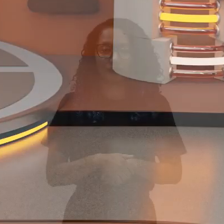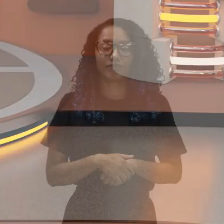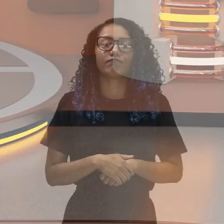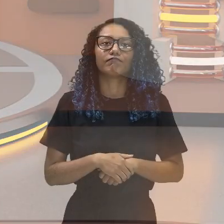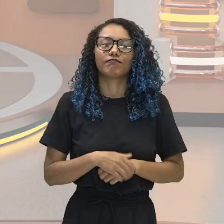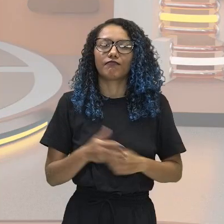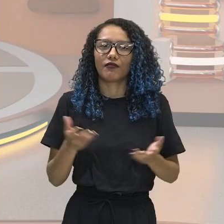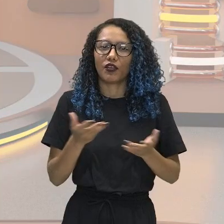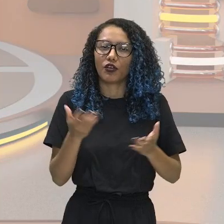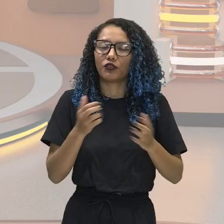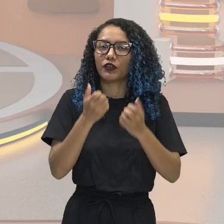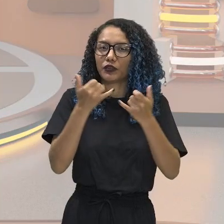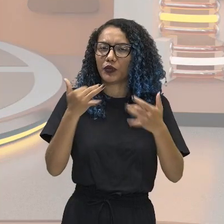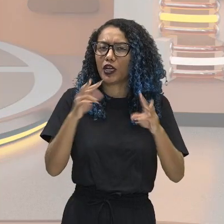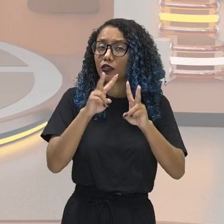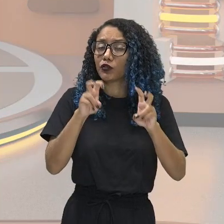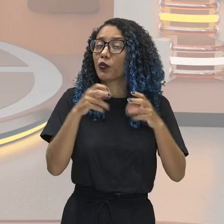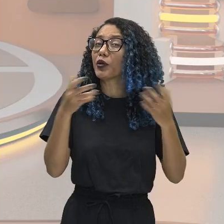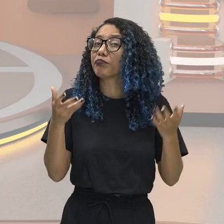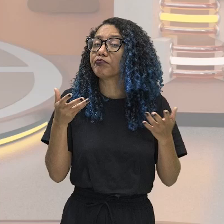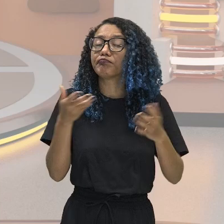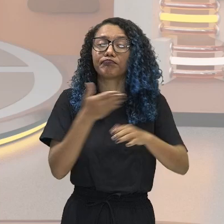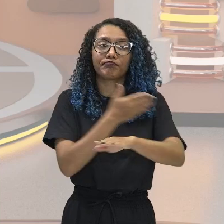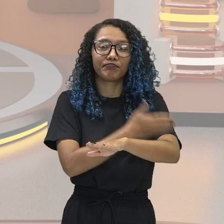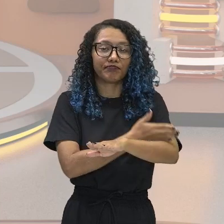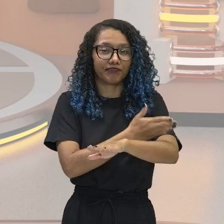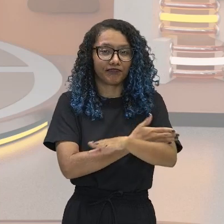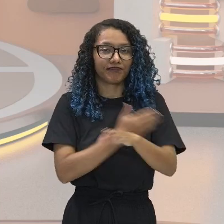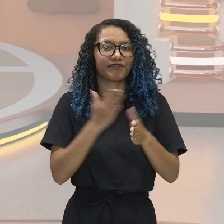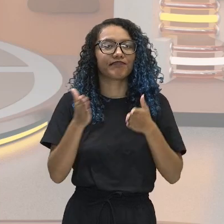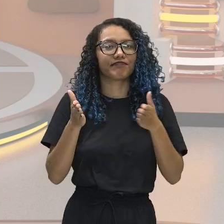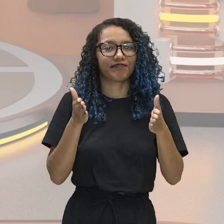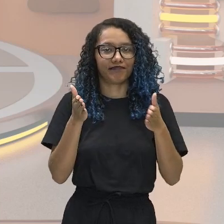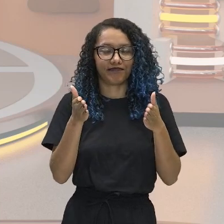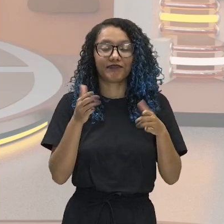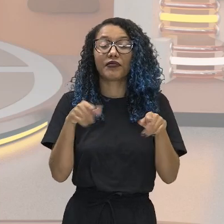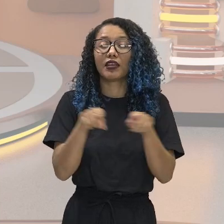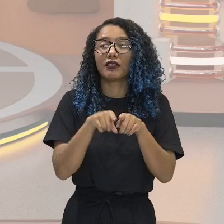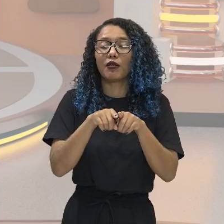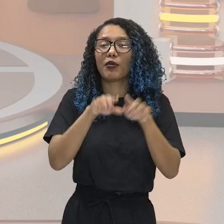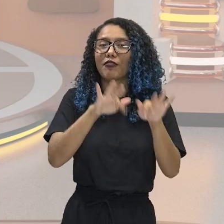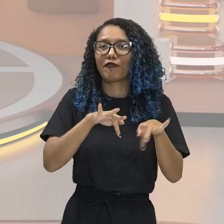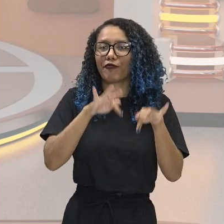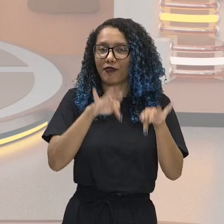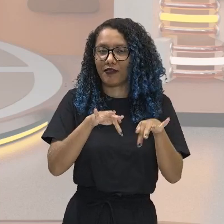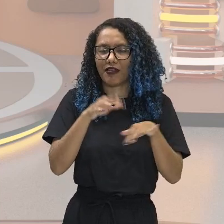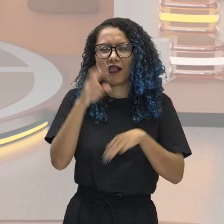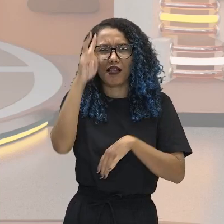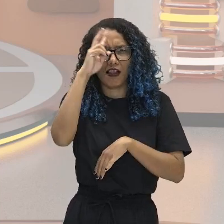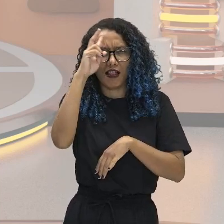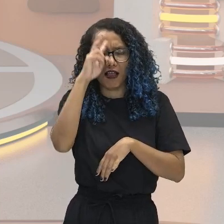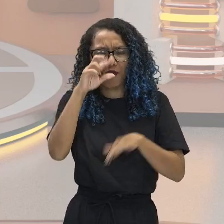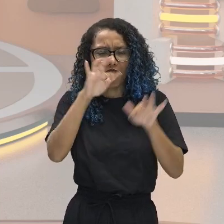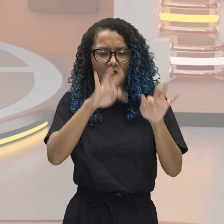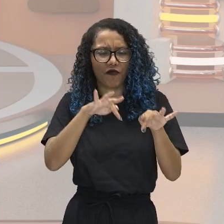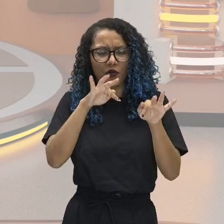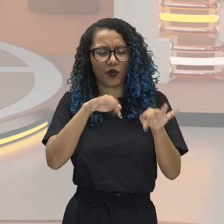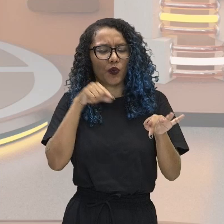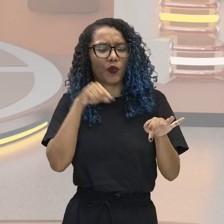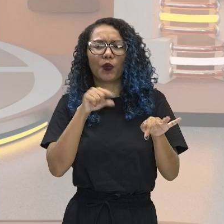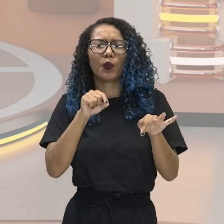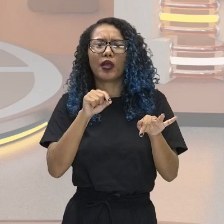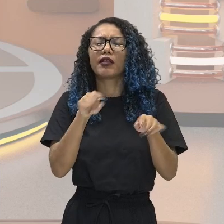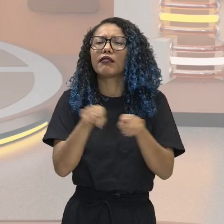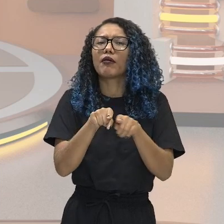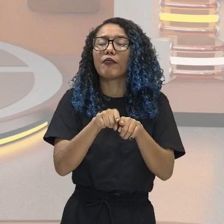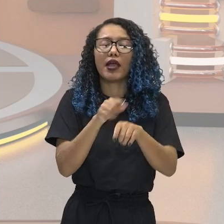Falaremos então sobre a Idade Média, o período medieval e também o feudalismo. Lembrando, quando a gente fala de feudalismo e Idade